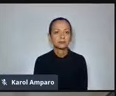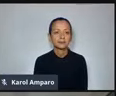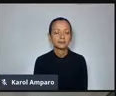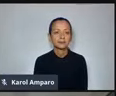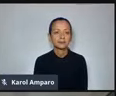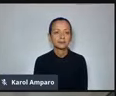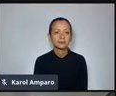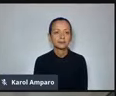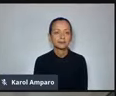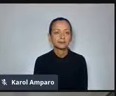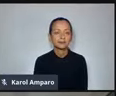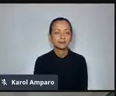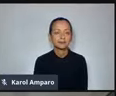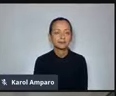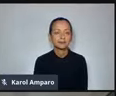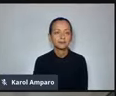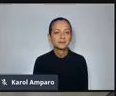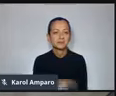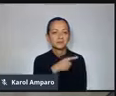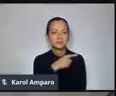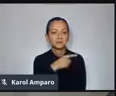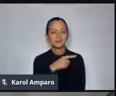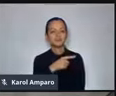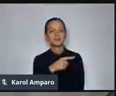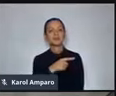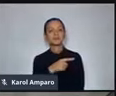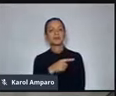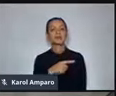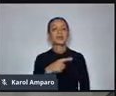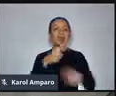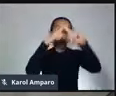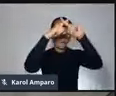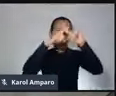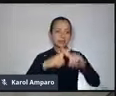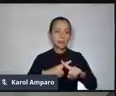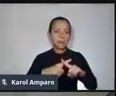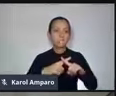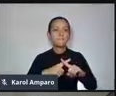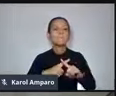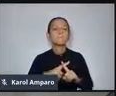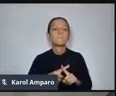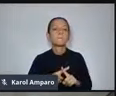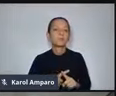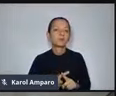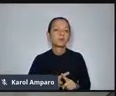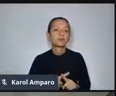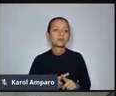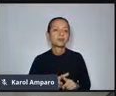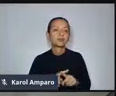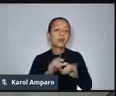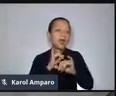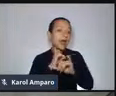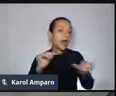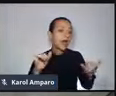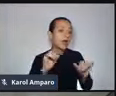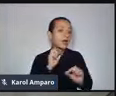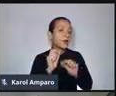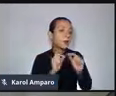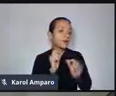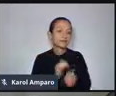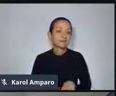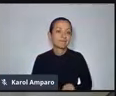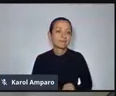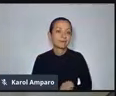E aqui também, isso aqui são nas competições, onde eu digo, é justamente